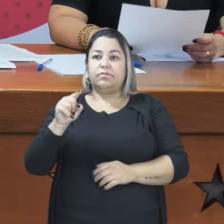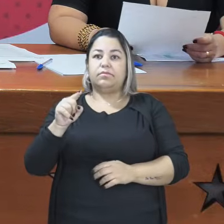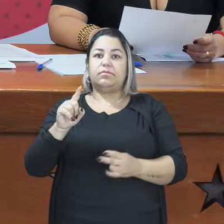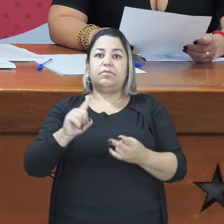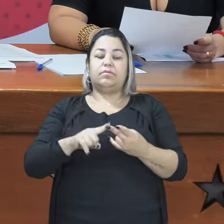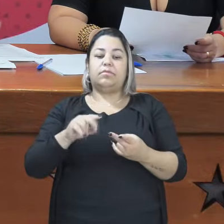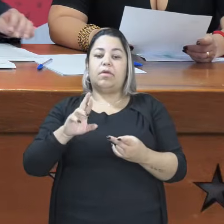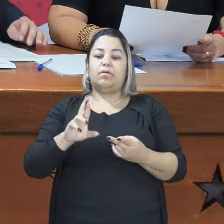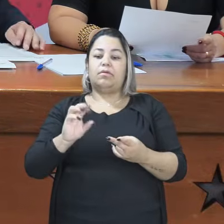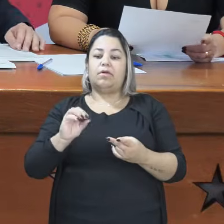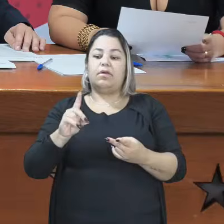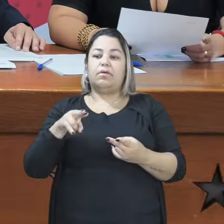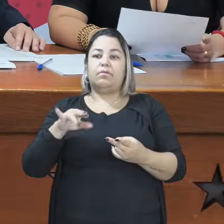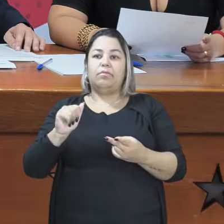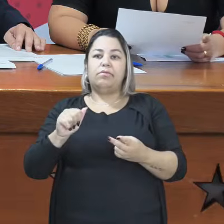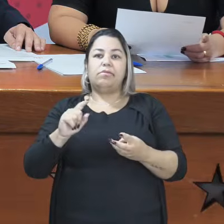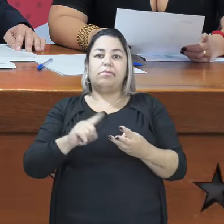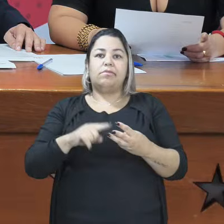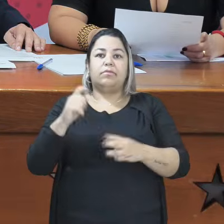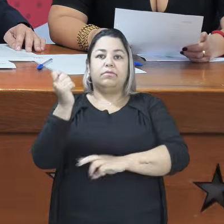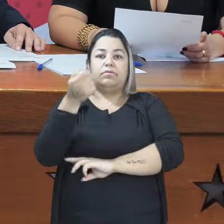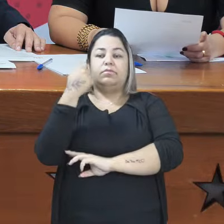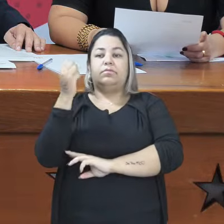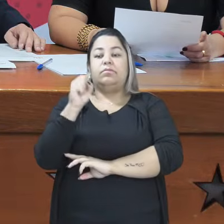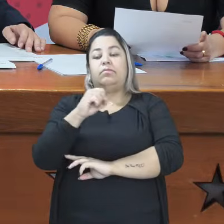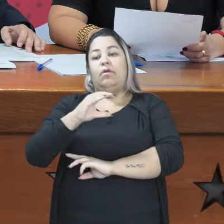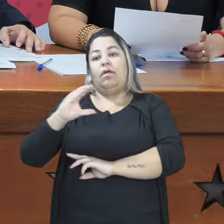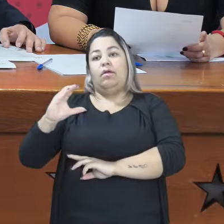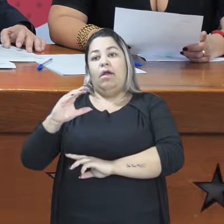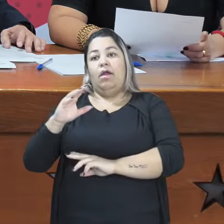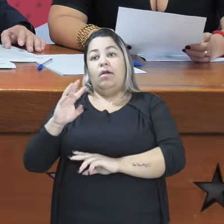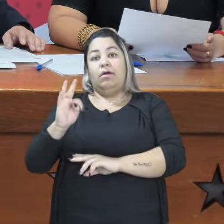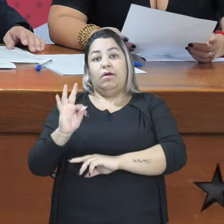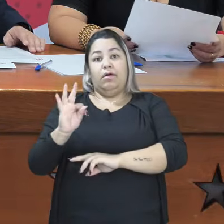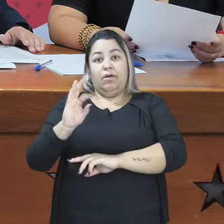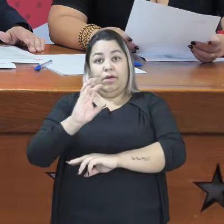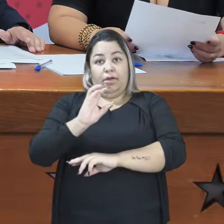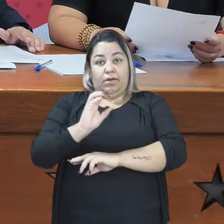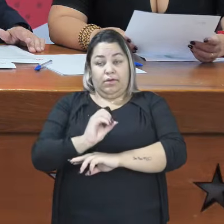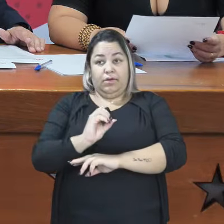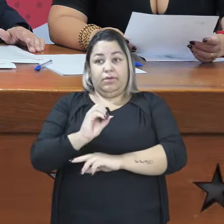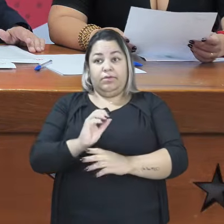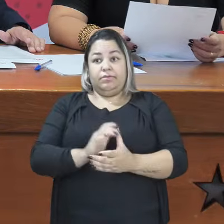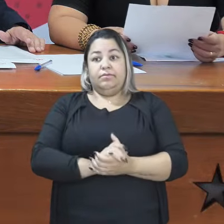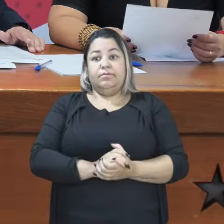Rondônia, Rio Grande do Sul, Santa Catarina e Tocantins.